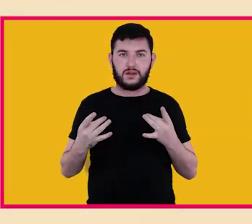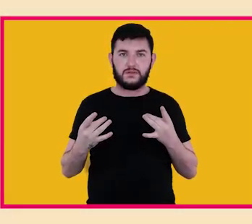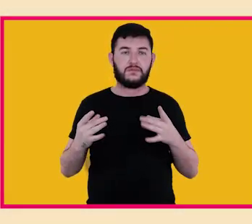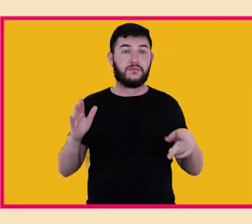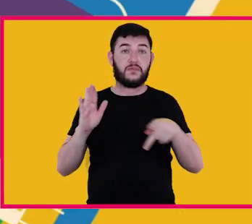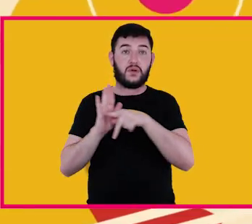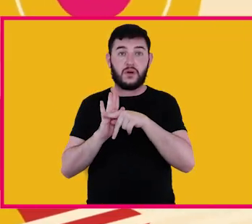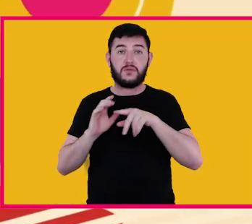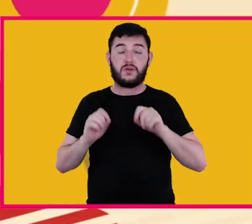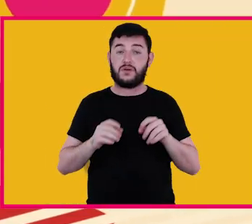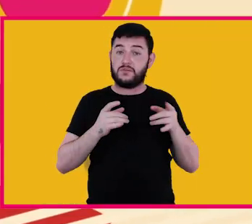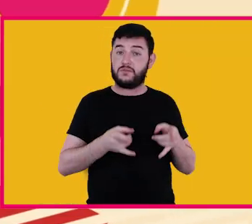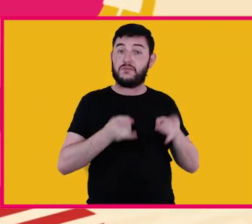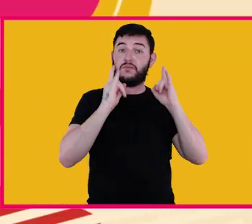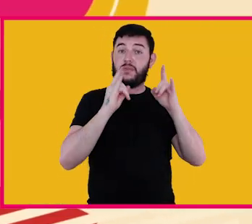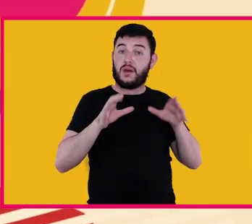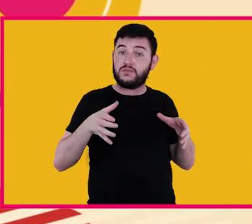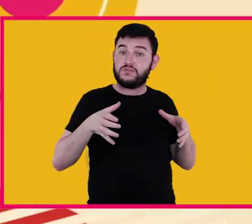edificados.